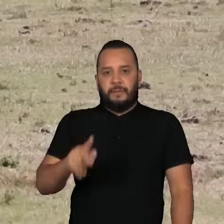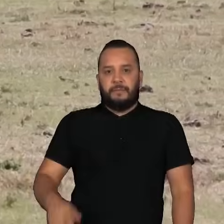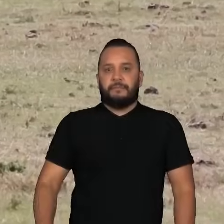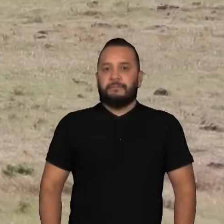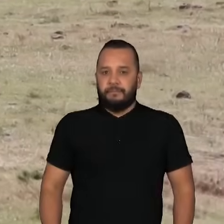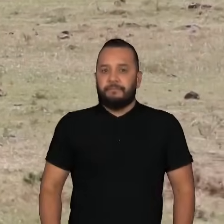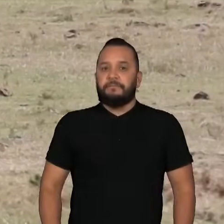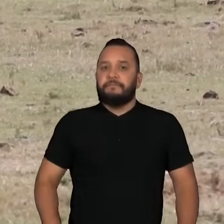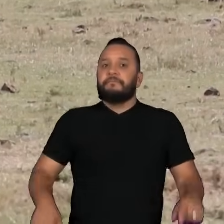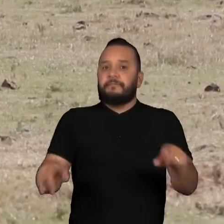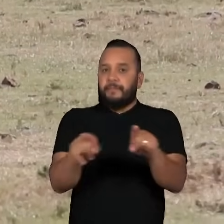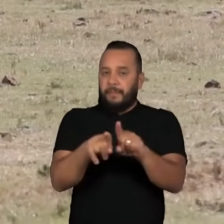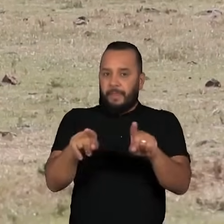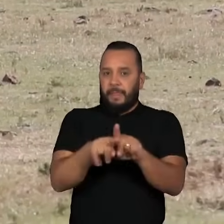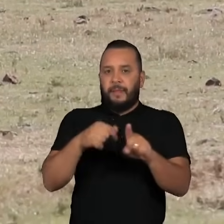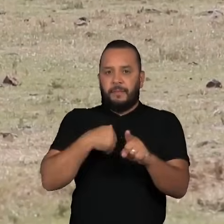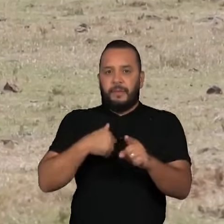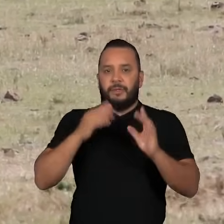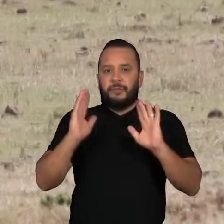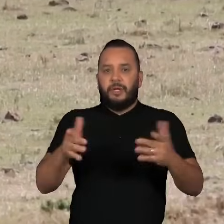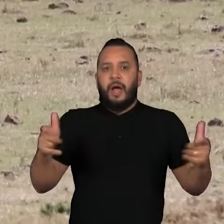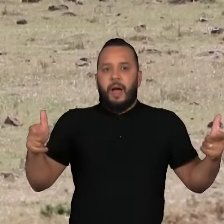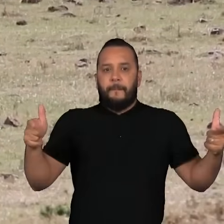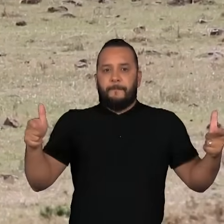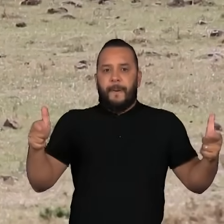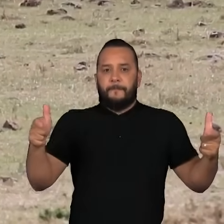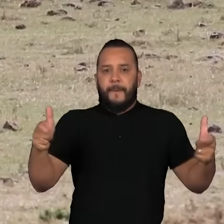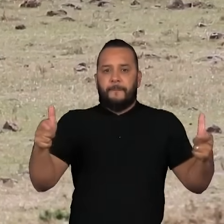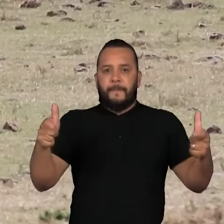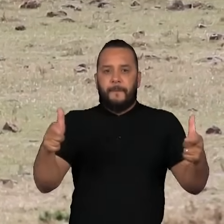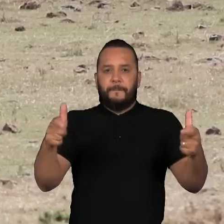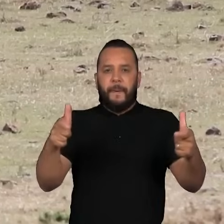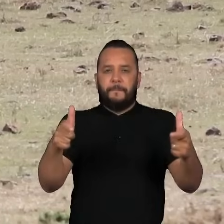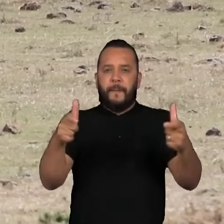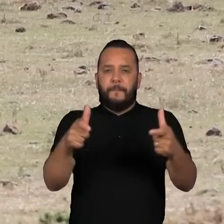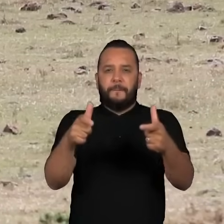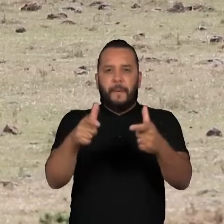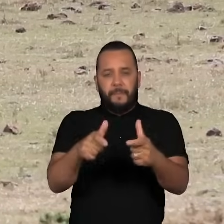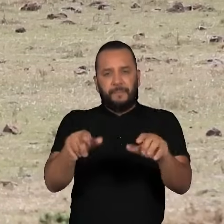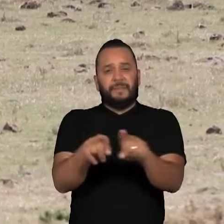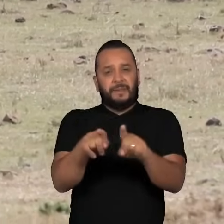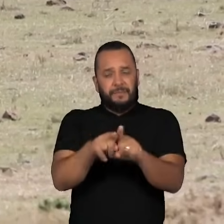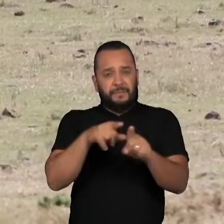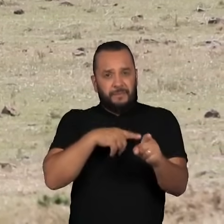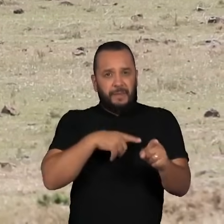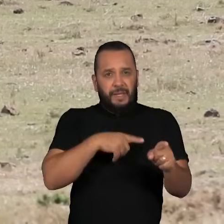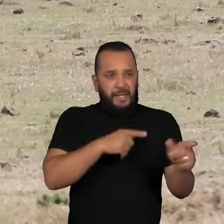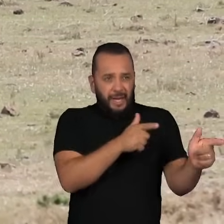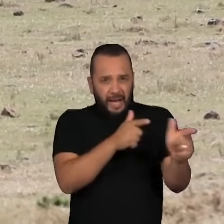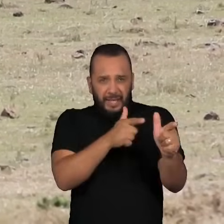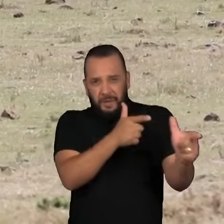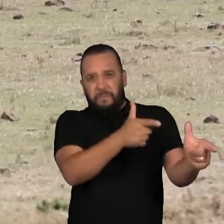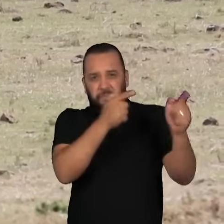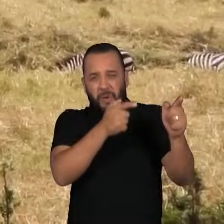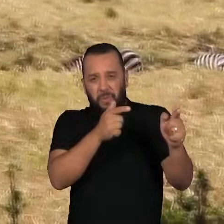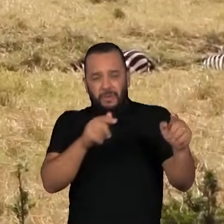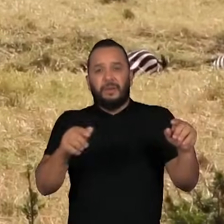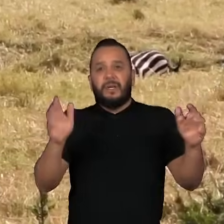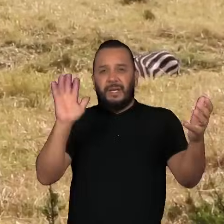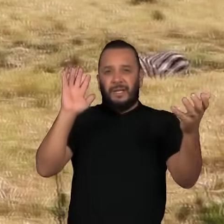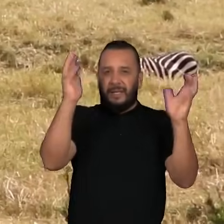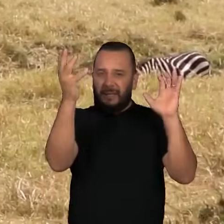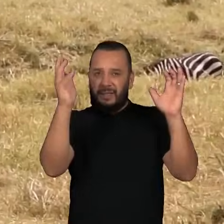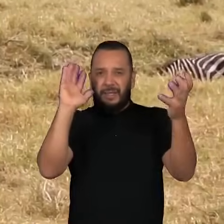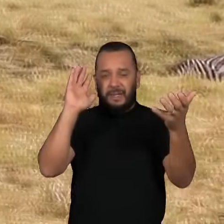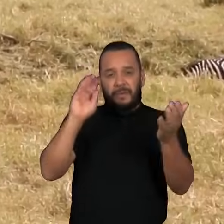A perda de habitat pelo avanço da ocupação humana, a caça ilegal, alterações ecológicas e climáticas e falta